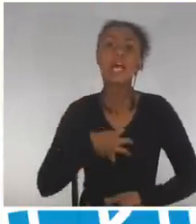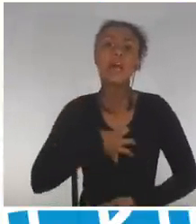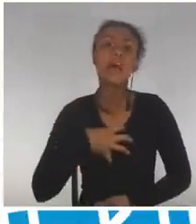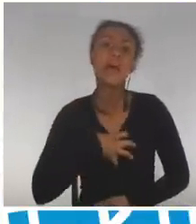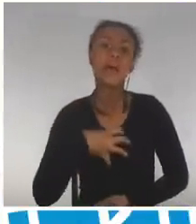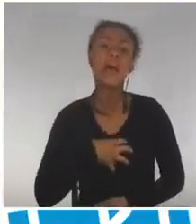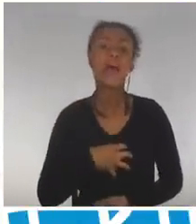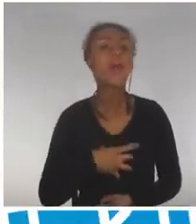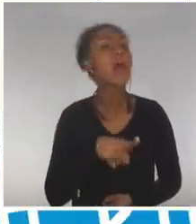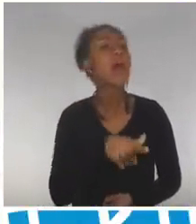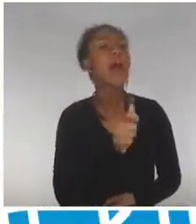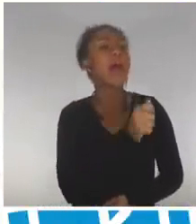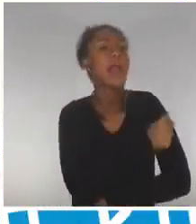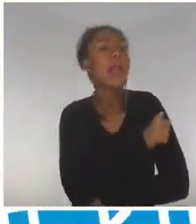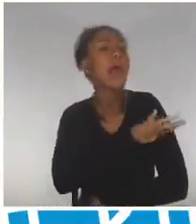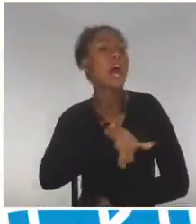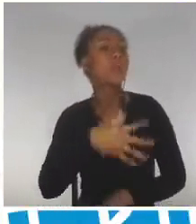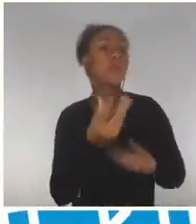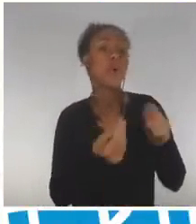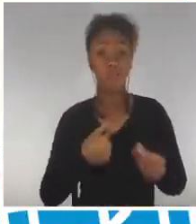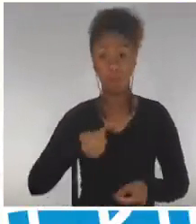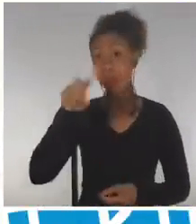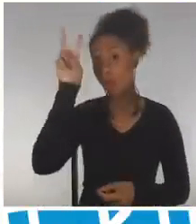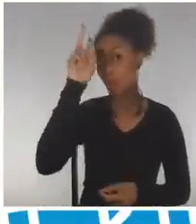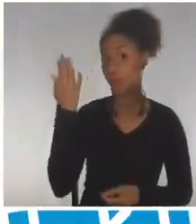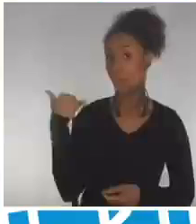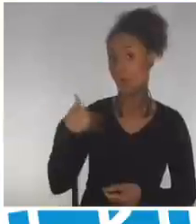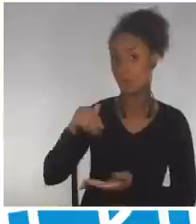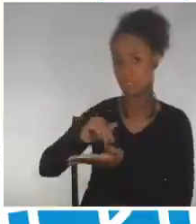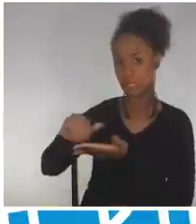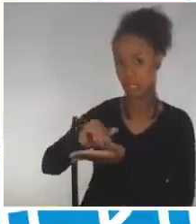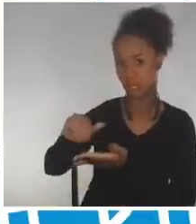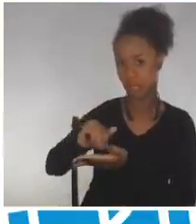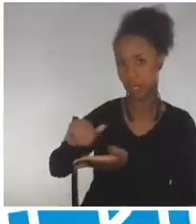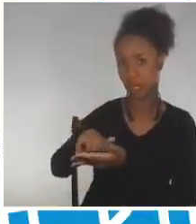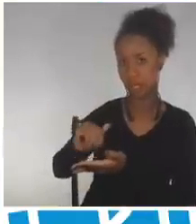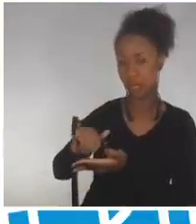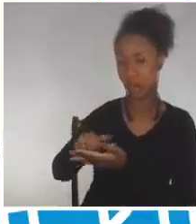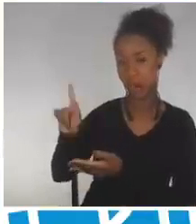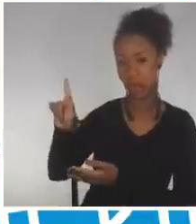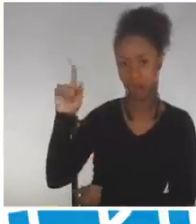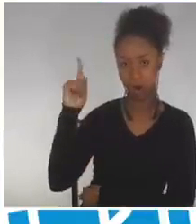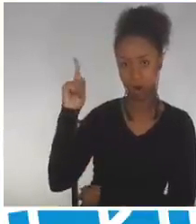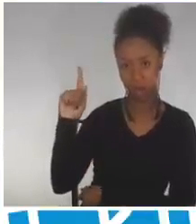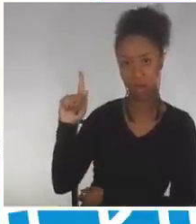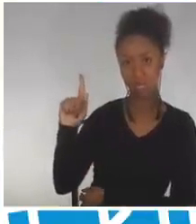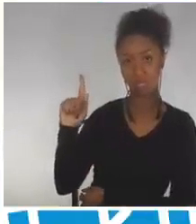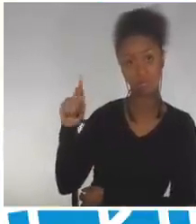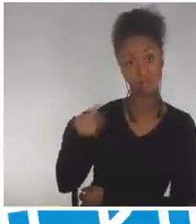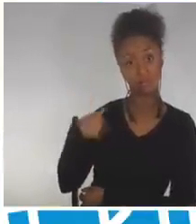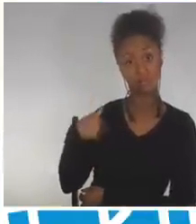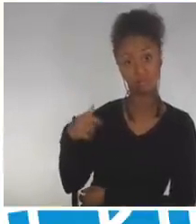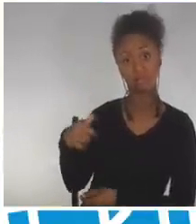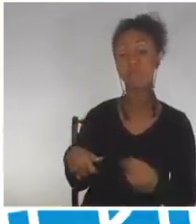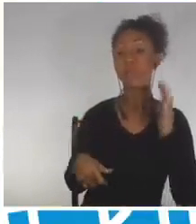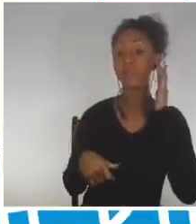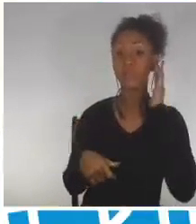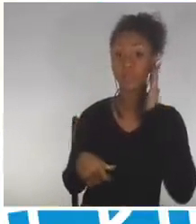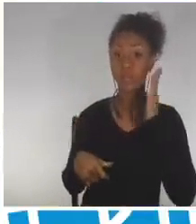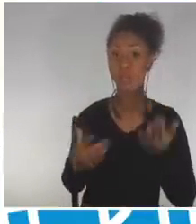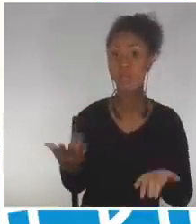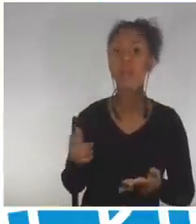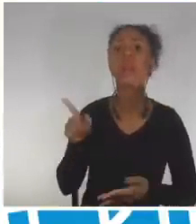os alunos? Eu lembro, quando eu fui secretária em 99, em Goiás, várias experiências. Seus alunos, como é que estão indo seus